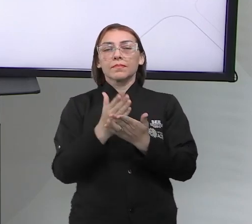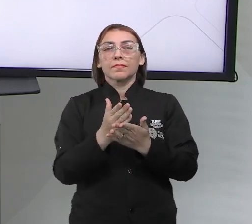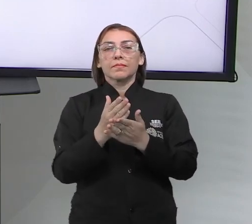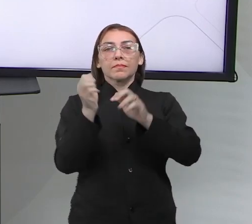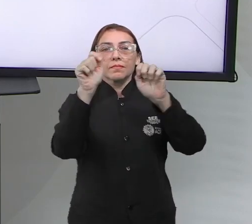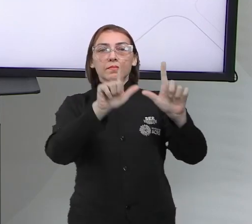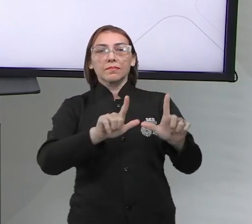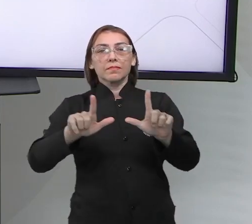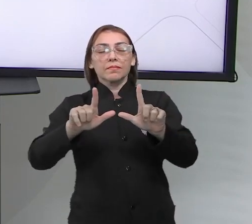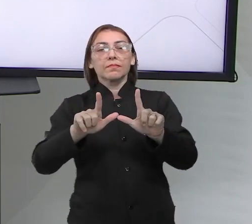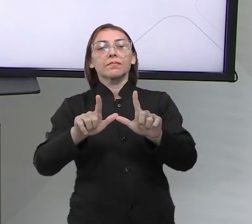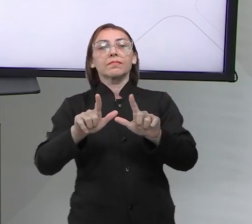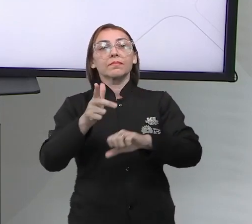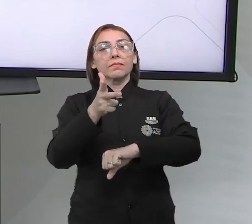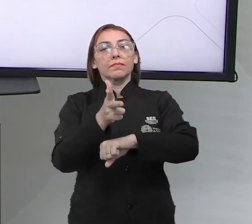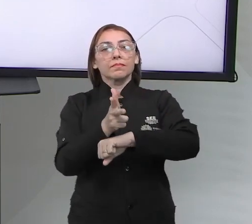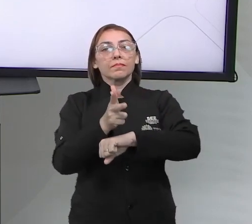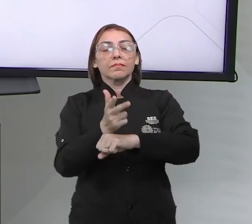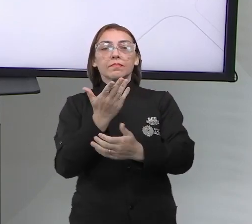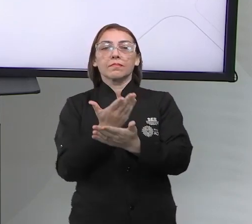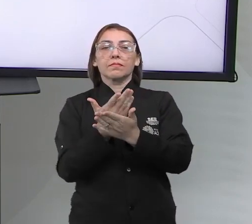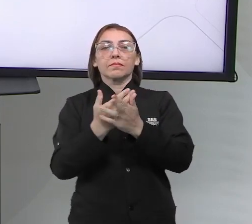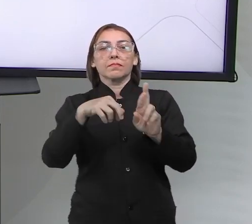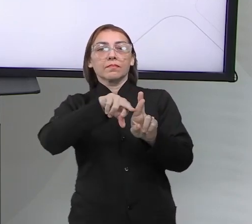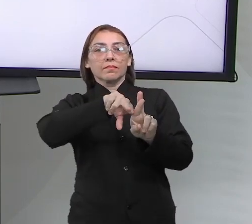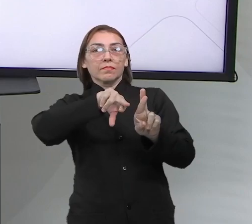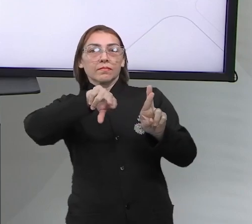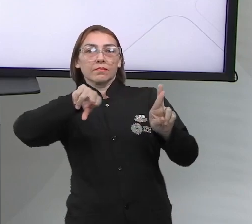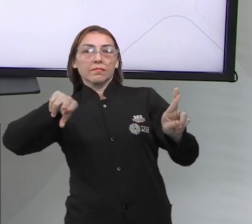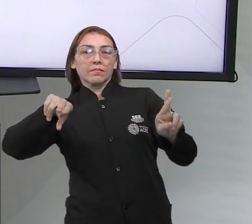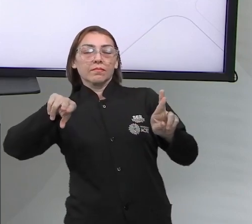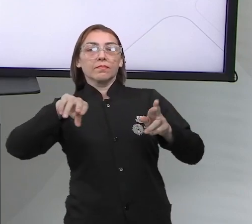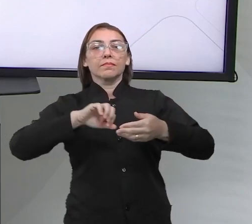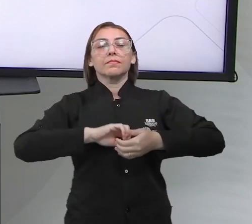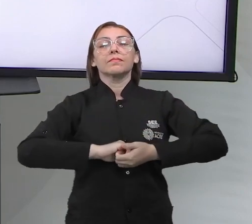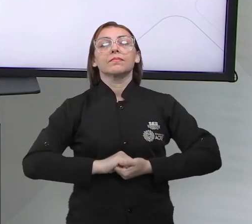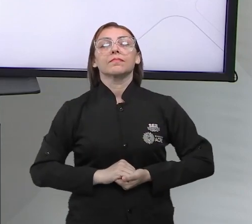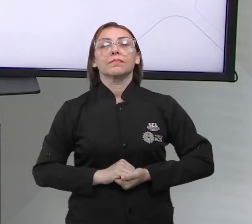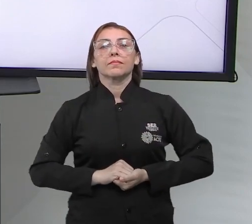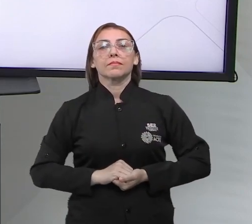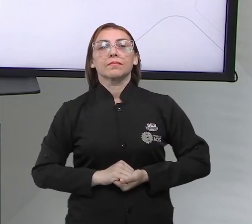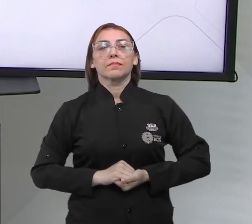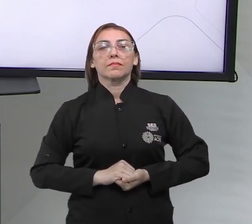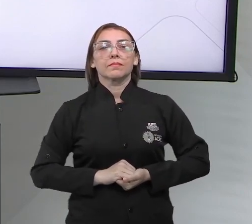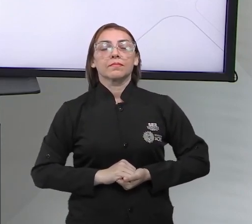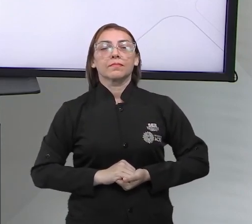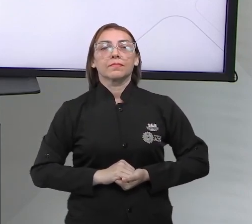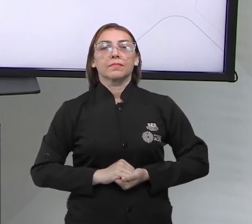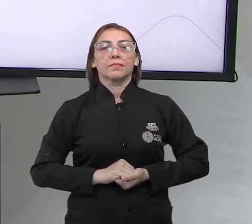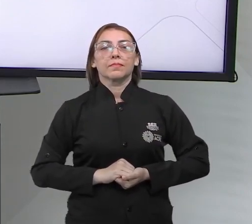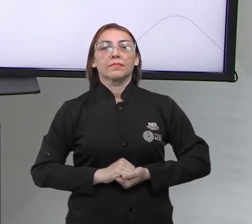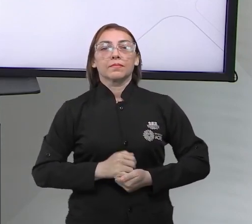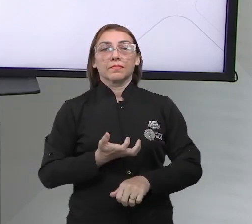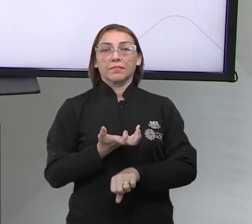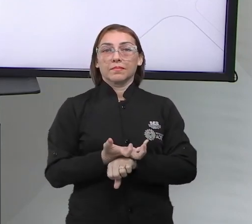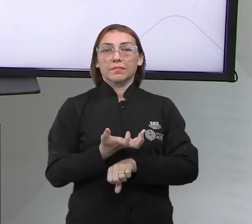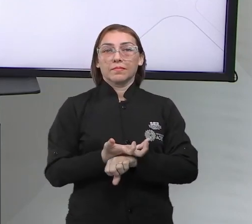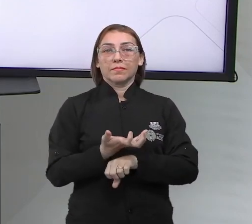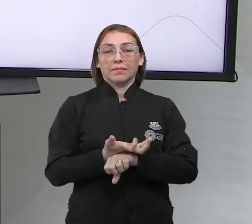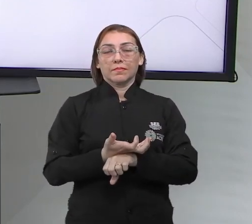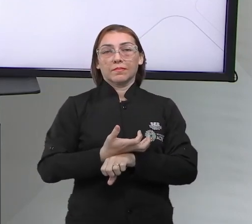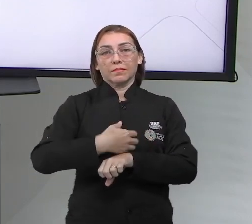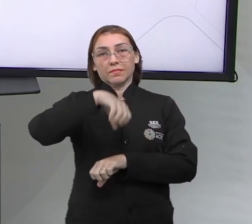acompanhar mais uma videoaula de Rotas de Aprofundamento, justamente do componente